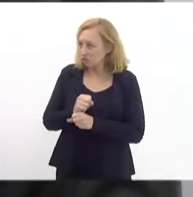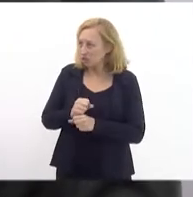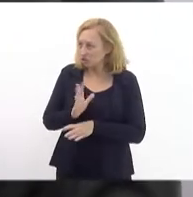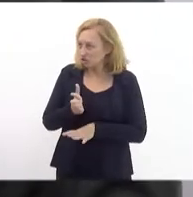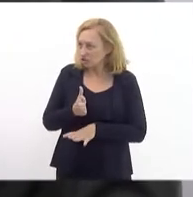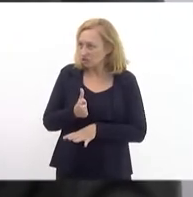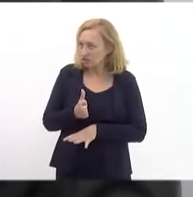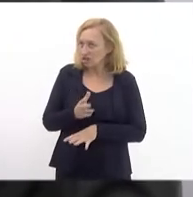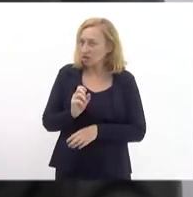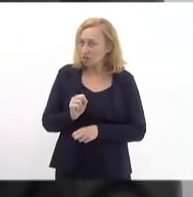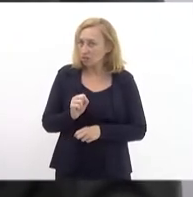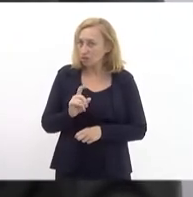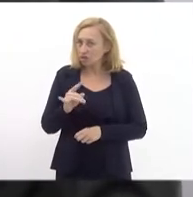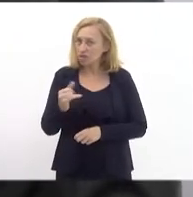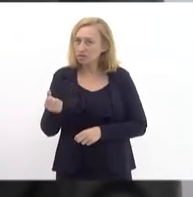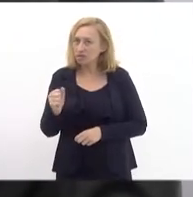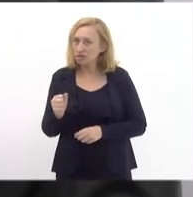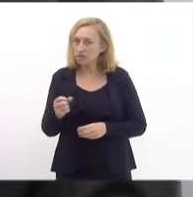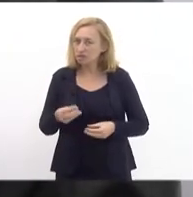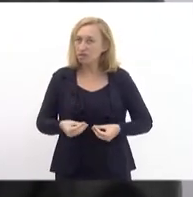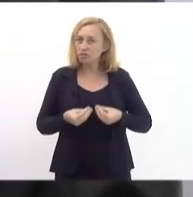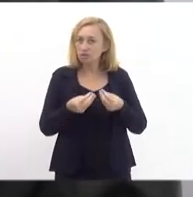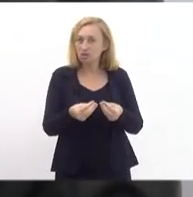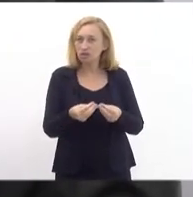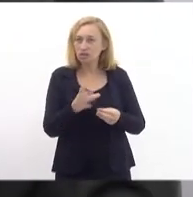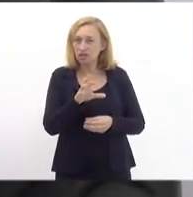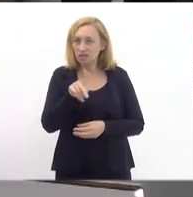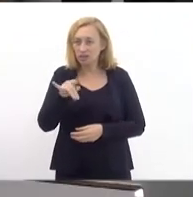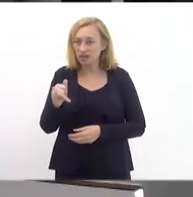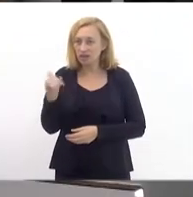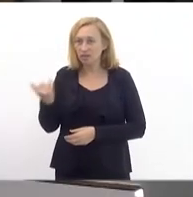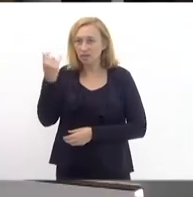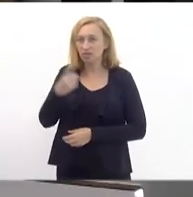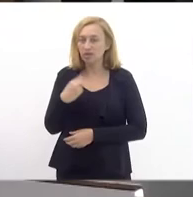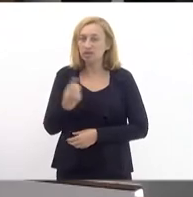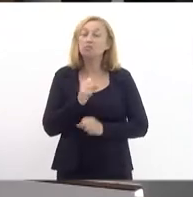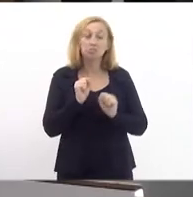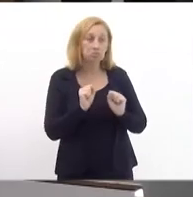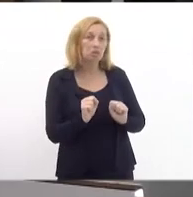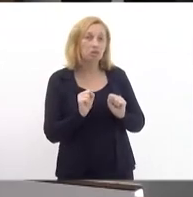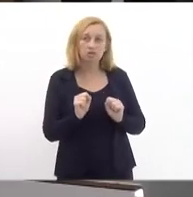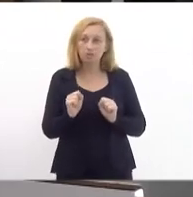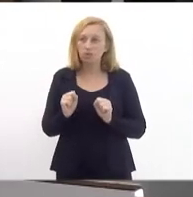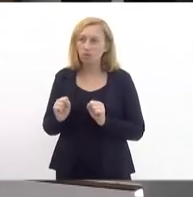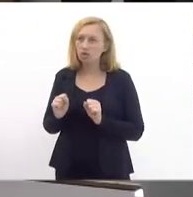Essas planilhas podem ser colocadas à disposição da CPI? Que é importante para nós. Podem.